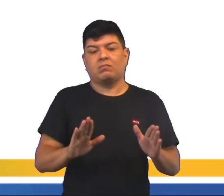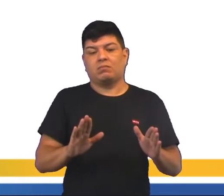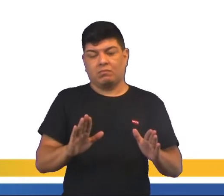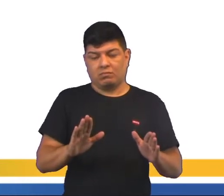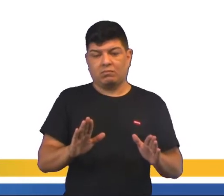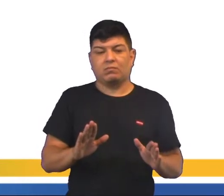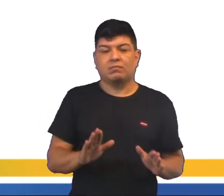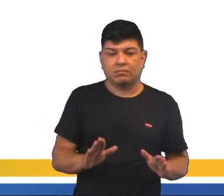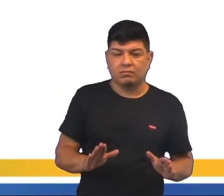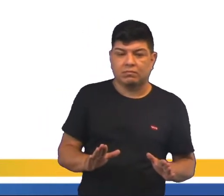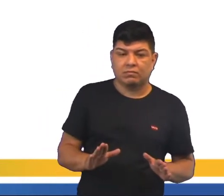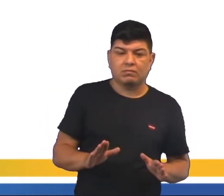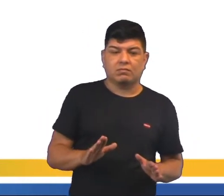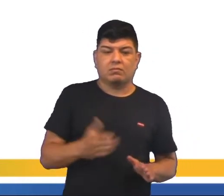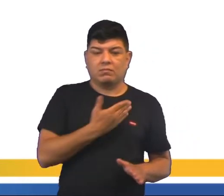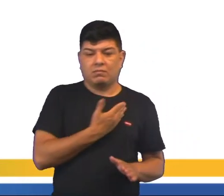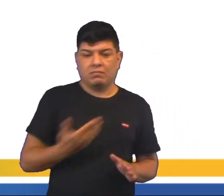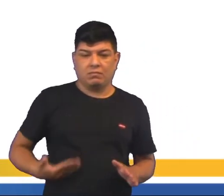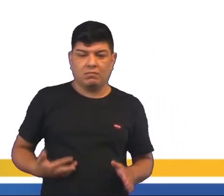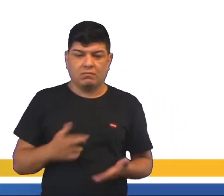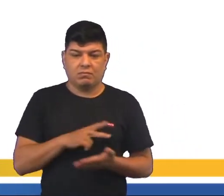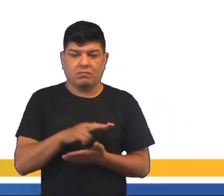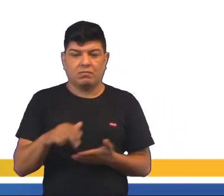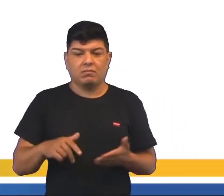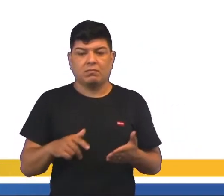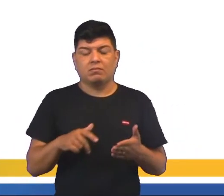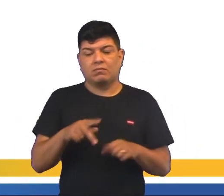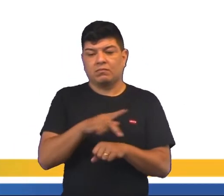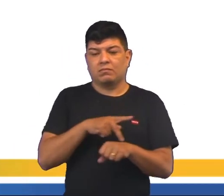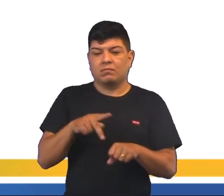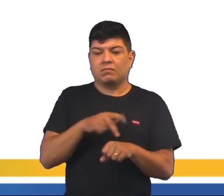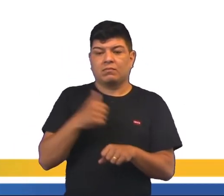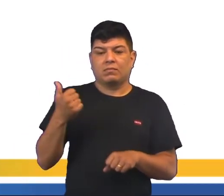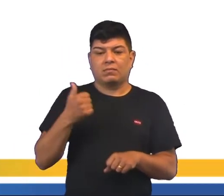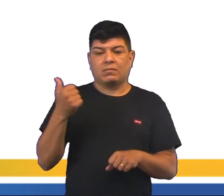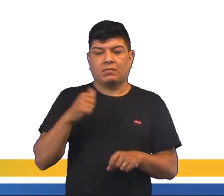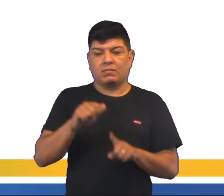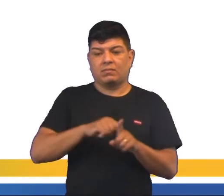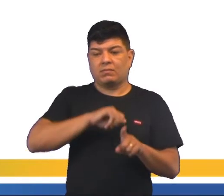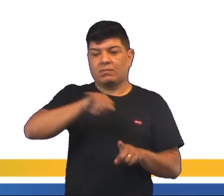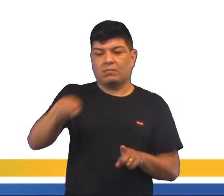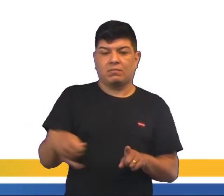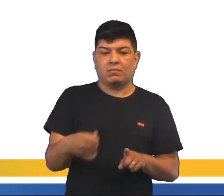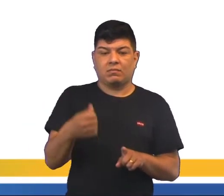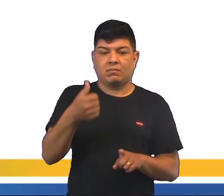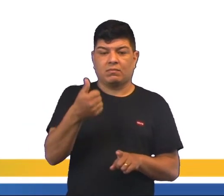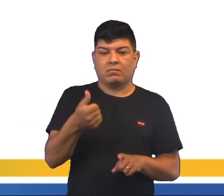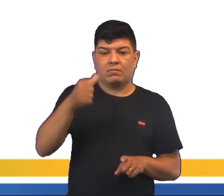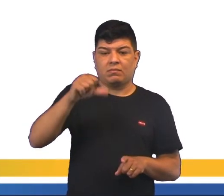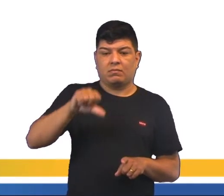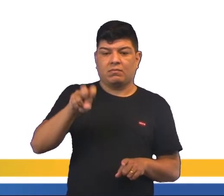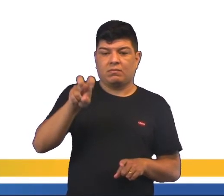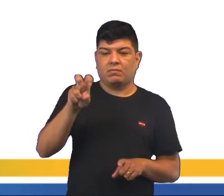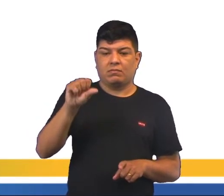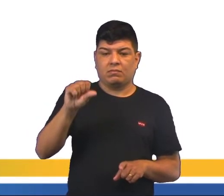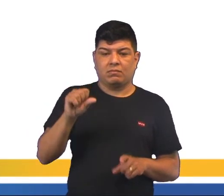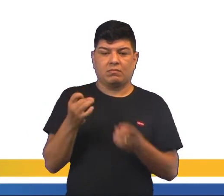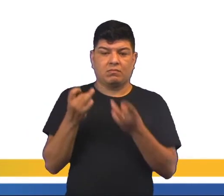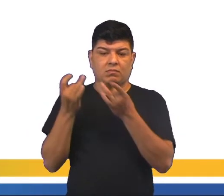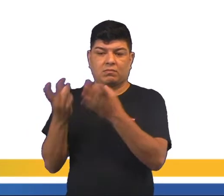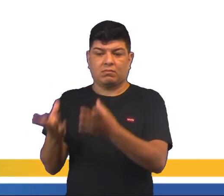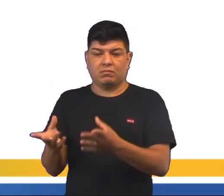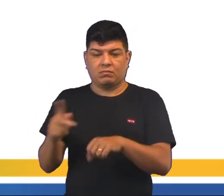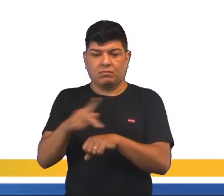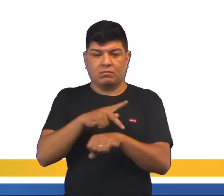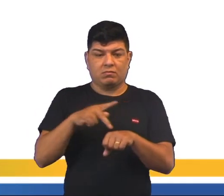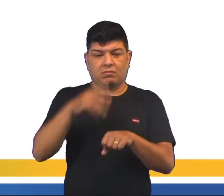acabaram derrotando as forças do governo em diferentes pontos no país, né? Em 1º de janeiro de 1959, né? O Fulgêncio Batista, ele abandona